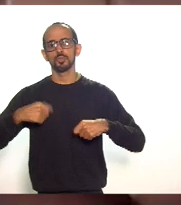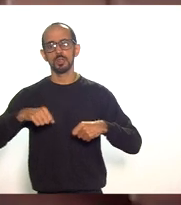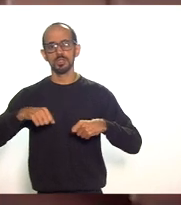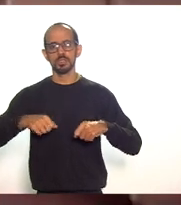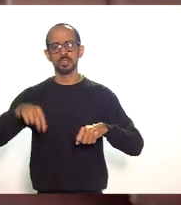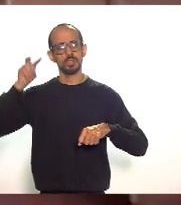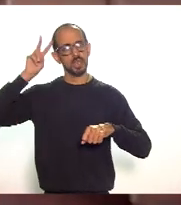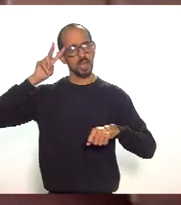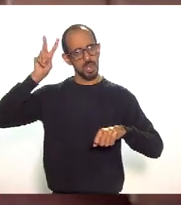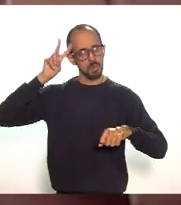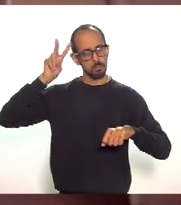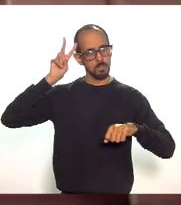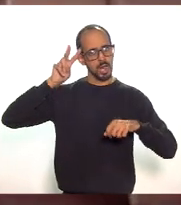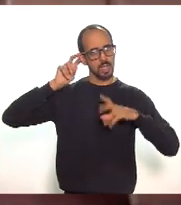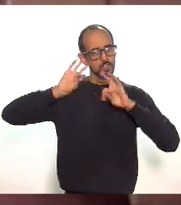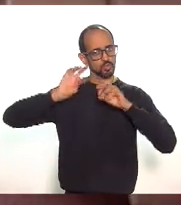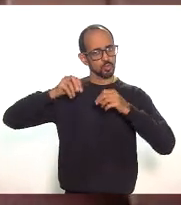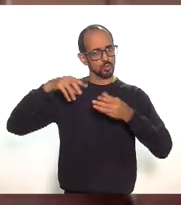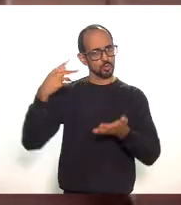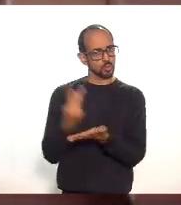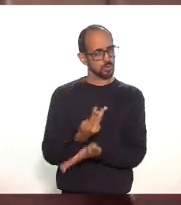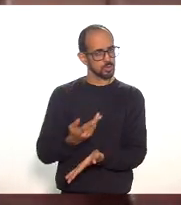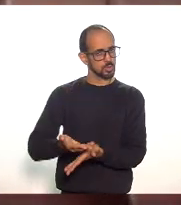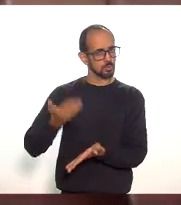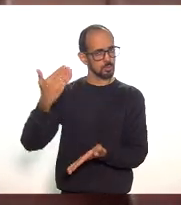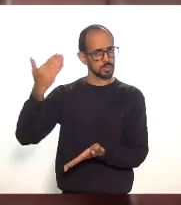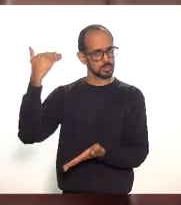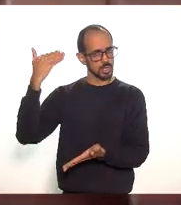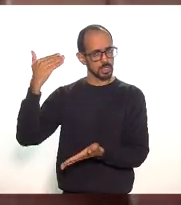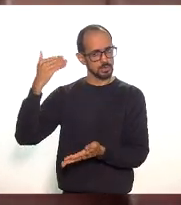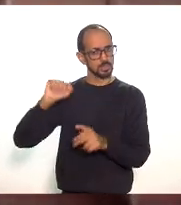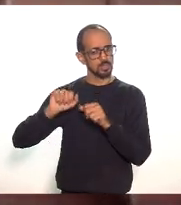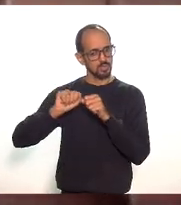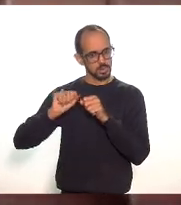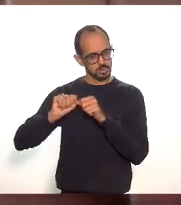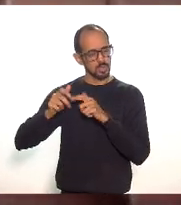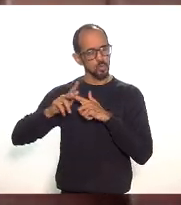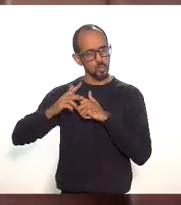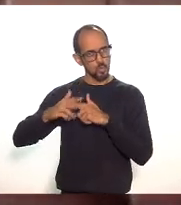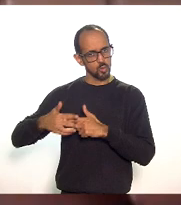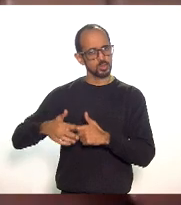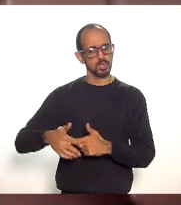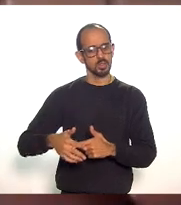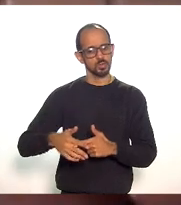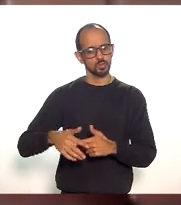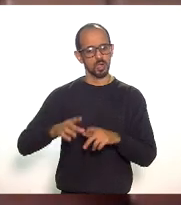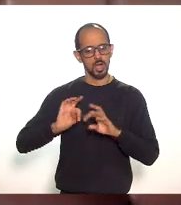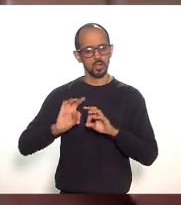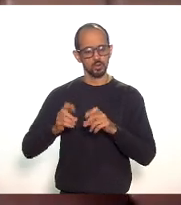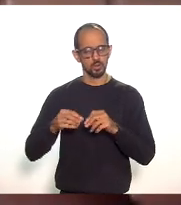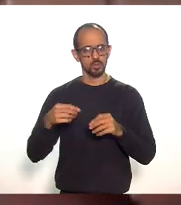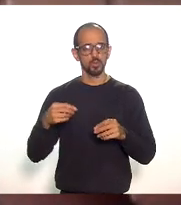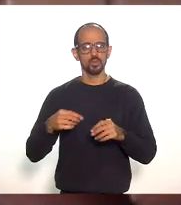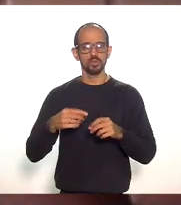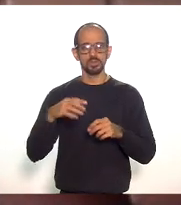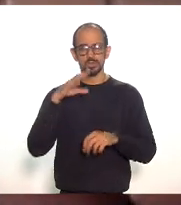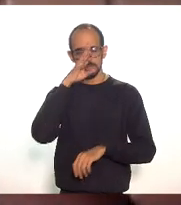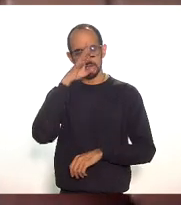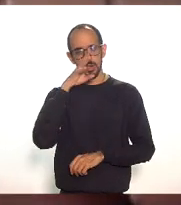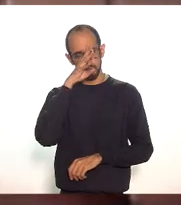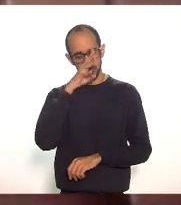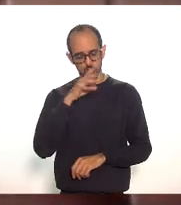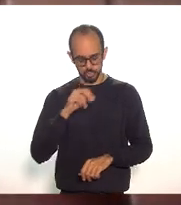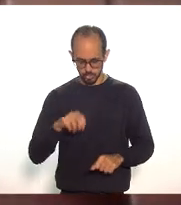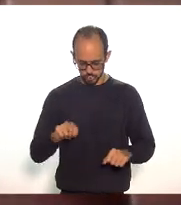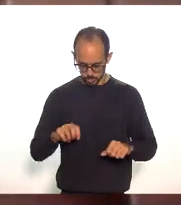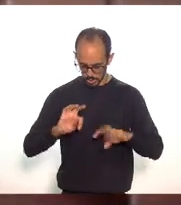discutir memória e verdade, justiça, reparação, né, a essa barbárie, a